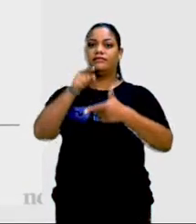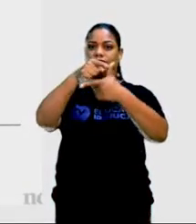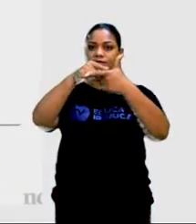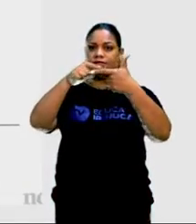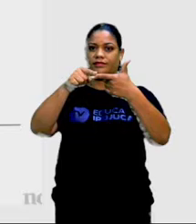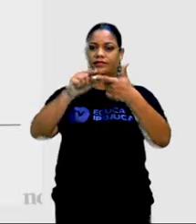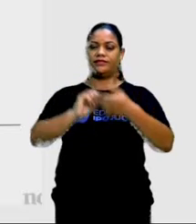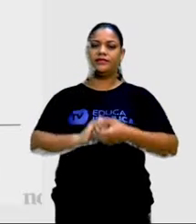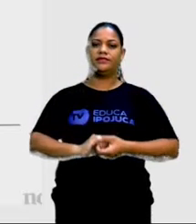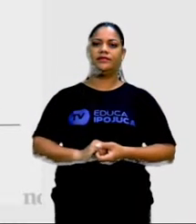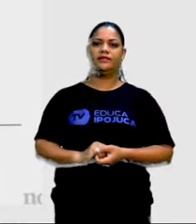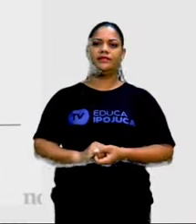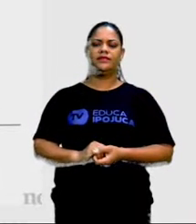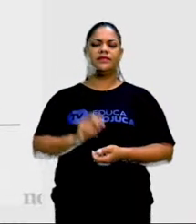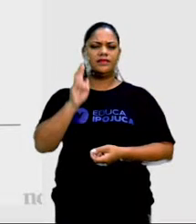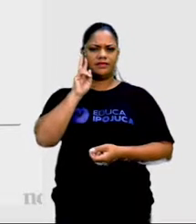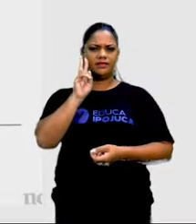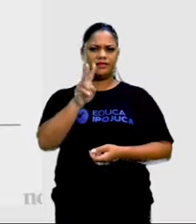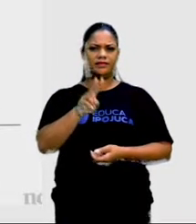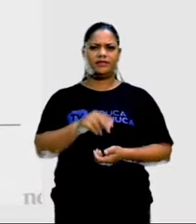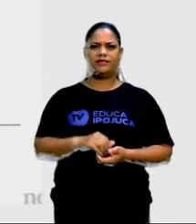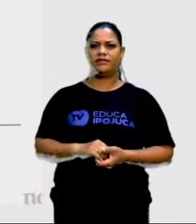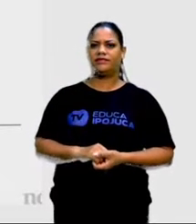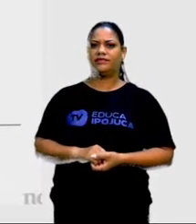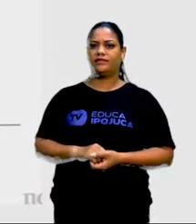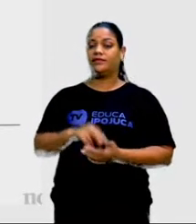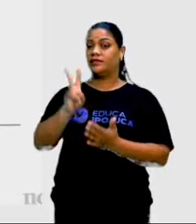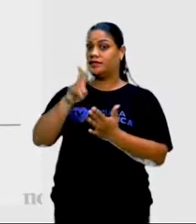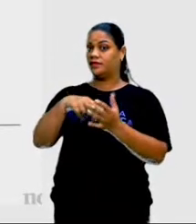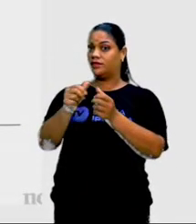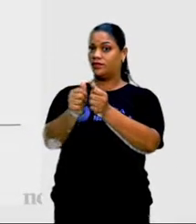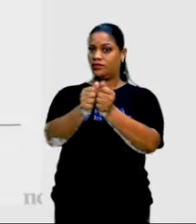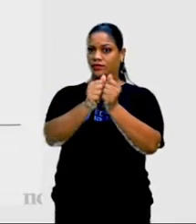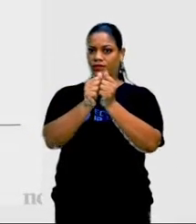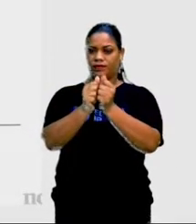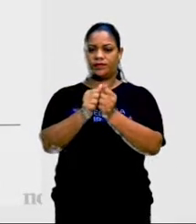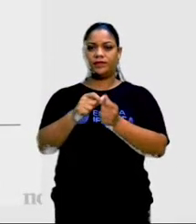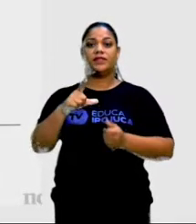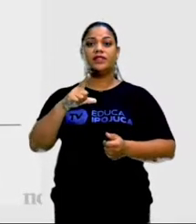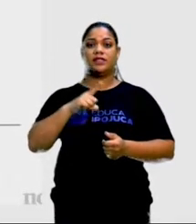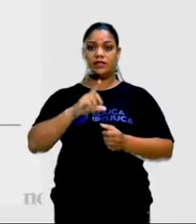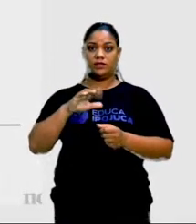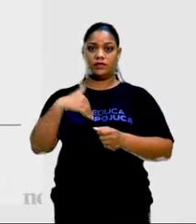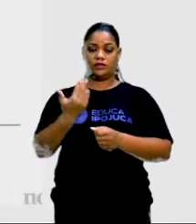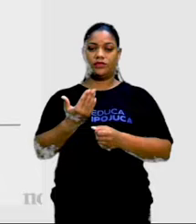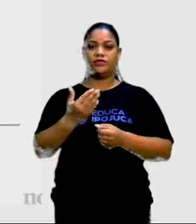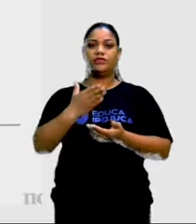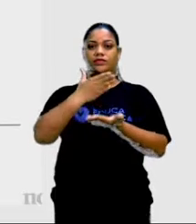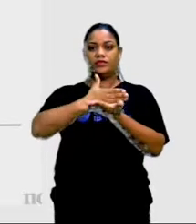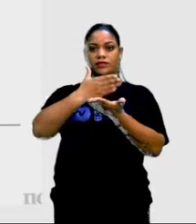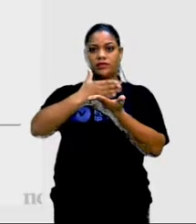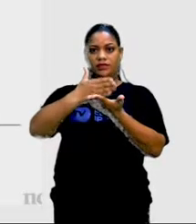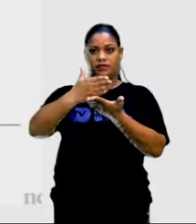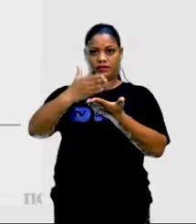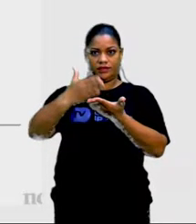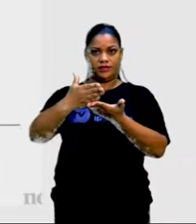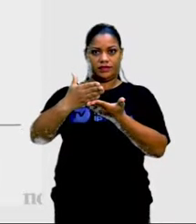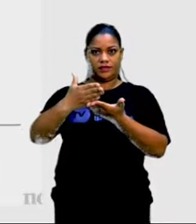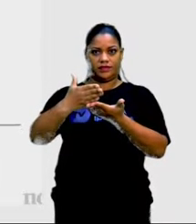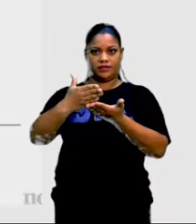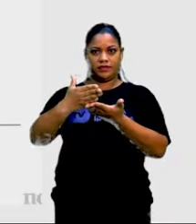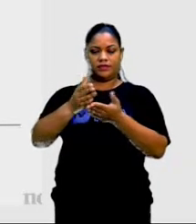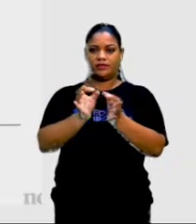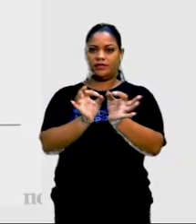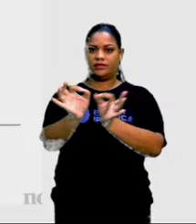aqui. Veja, leu aí comigo. Se dividimos cada elemento